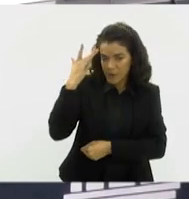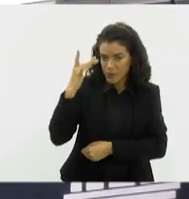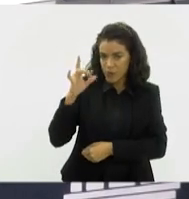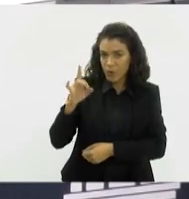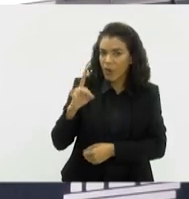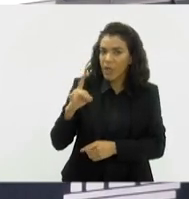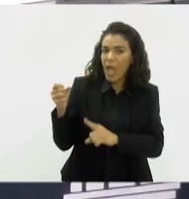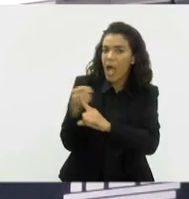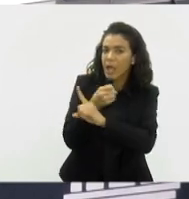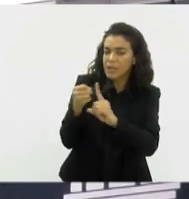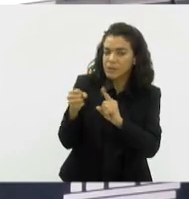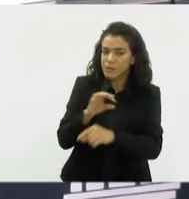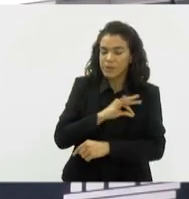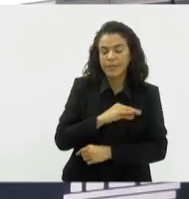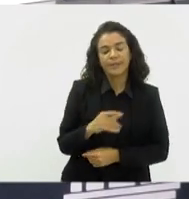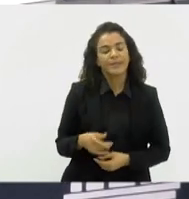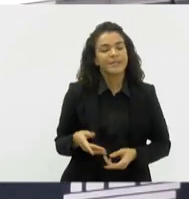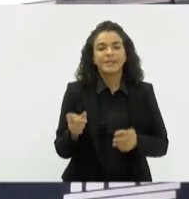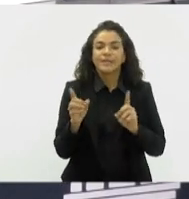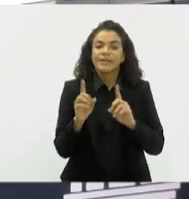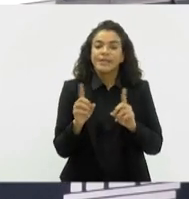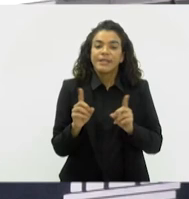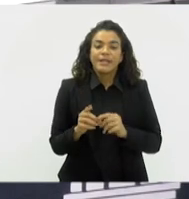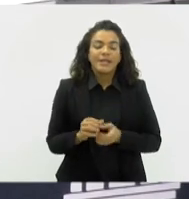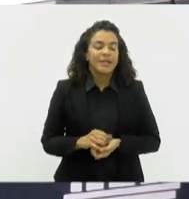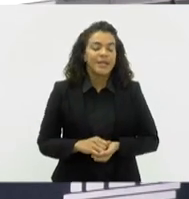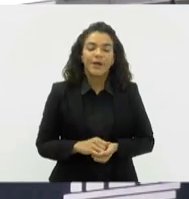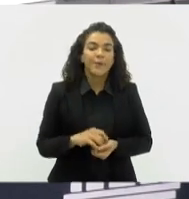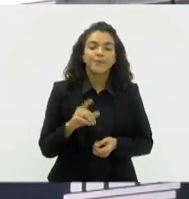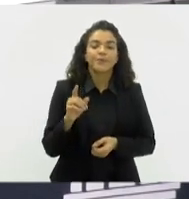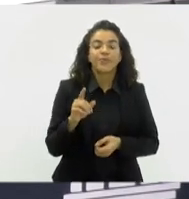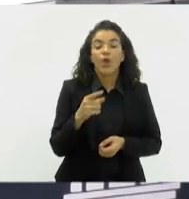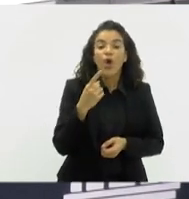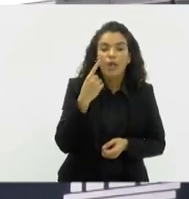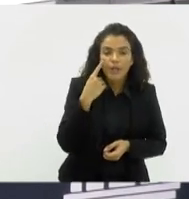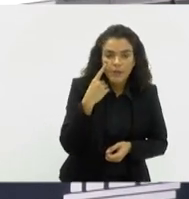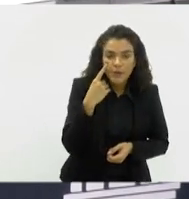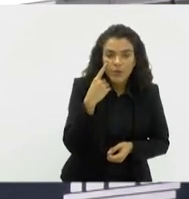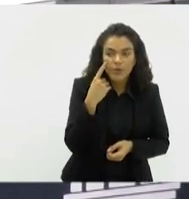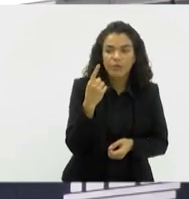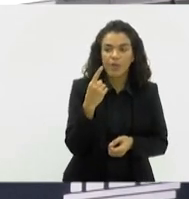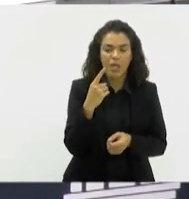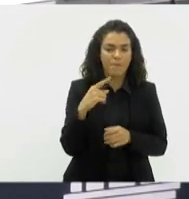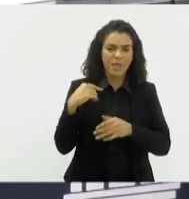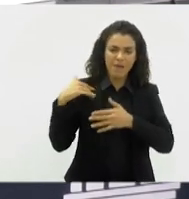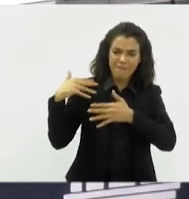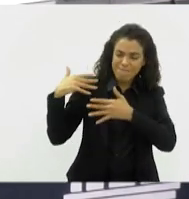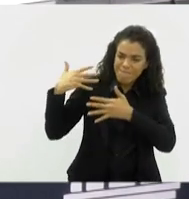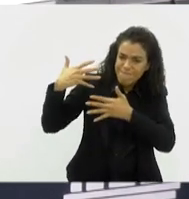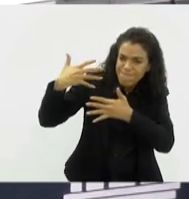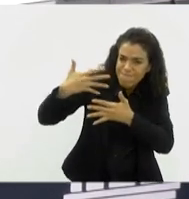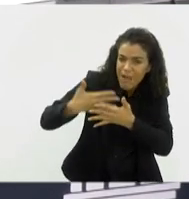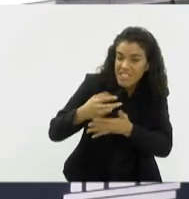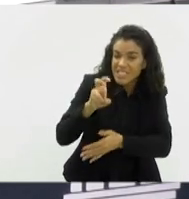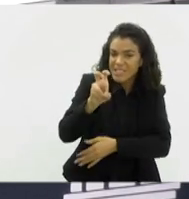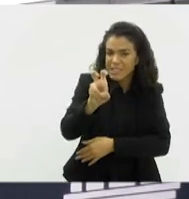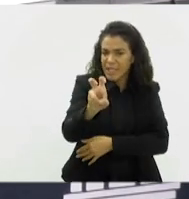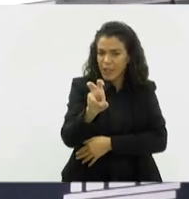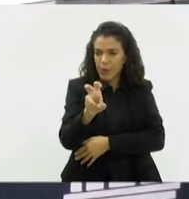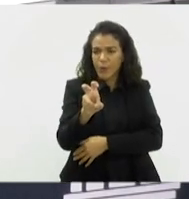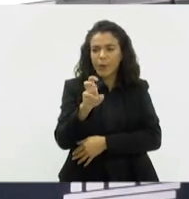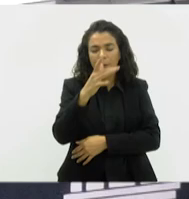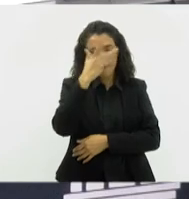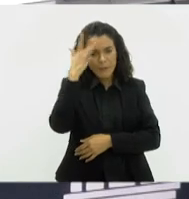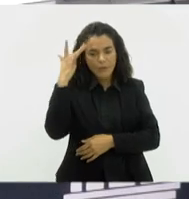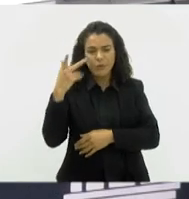por policiais. Perceba, ele não vai tem um, atende. Mas não tem um. Você fala assim, olha, eu em toda a minha trajetória tive 5 casos que as pessoas